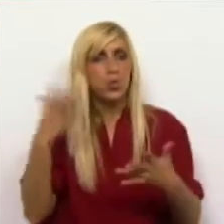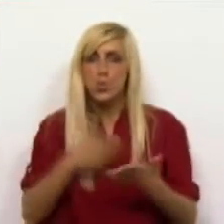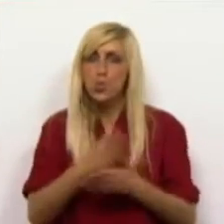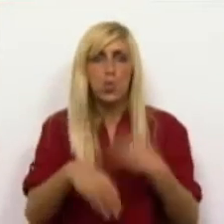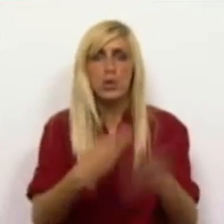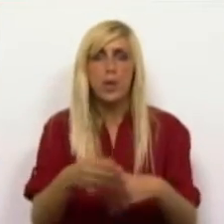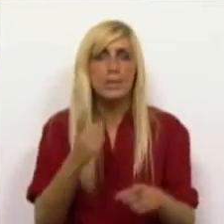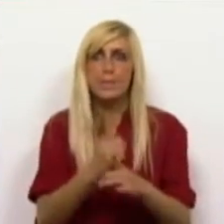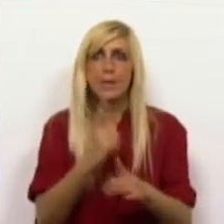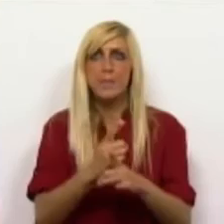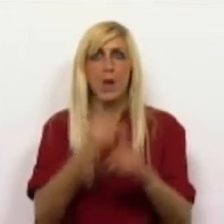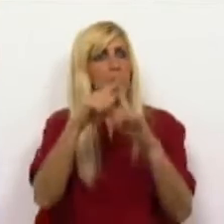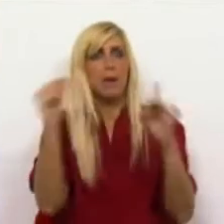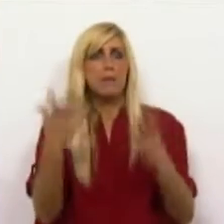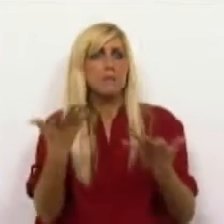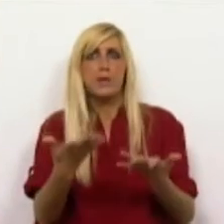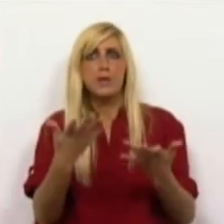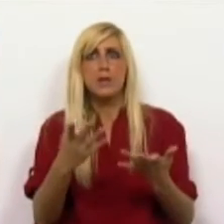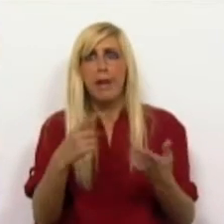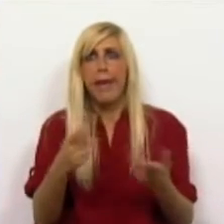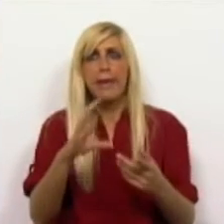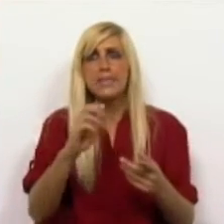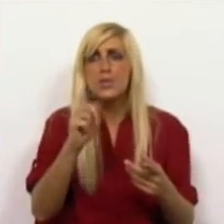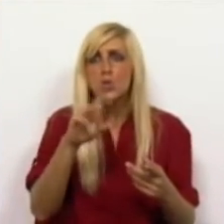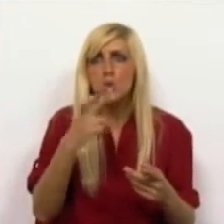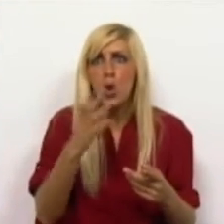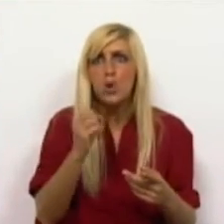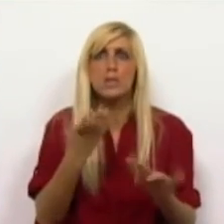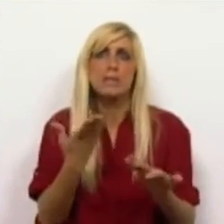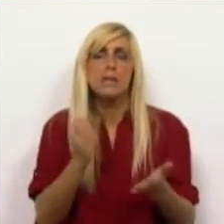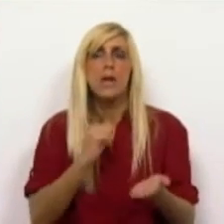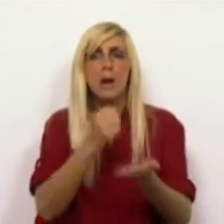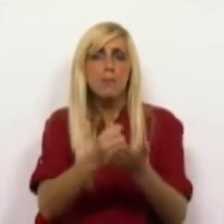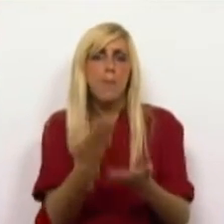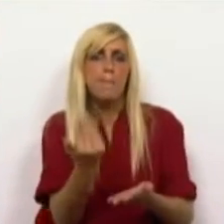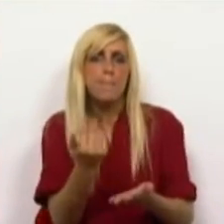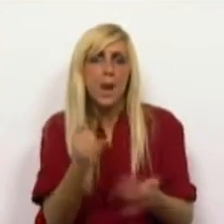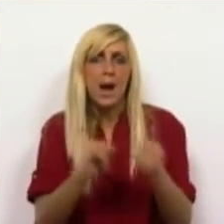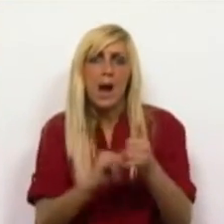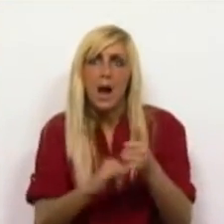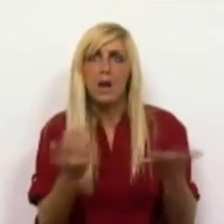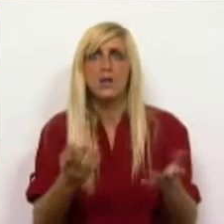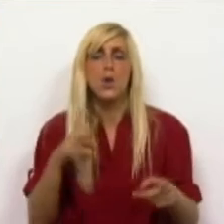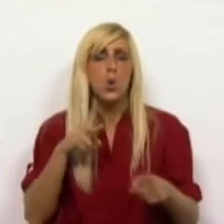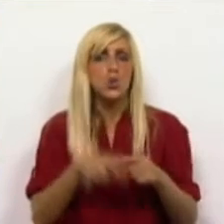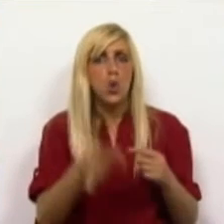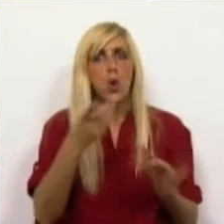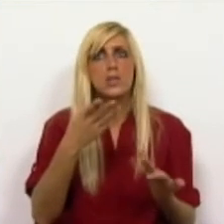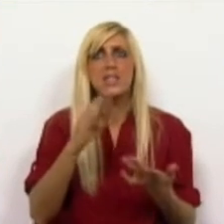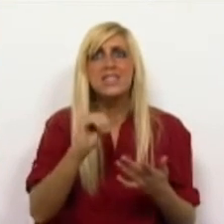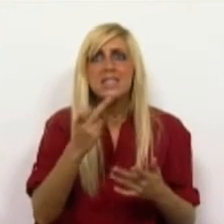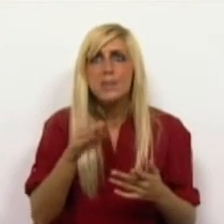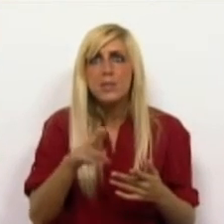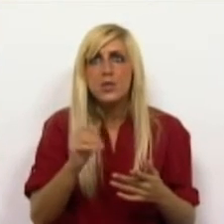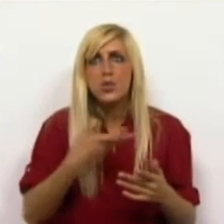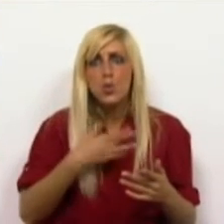O eucalipto à tripa forra para as celuloses. A falta de apoio ao associativismo, os cortes nos chapadores, a